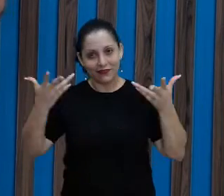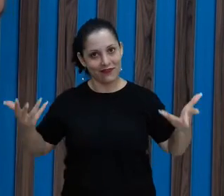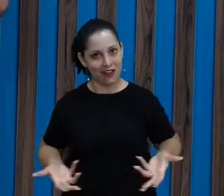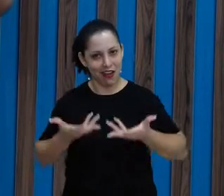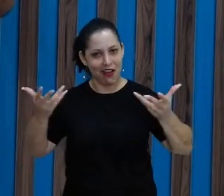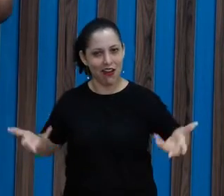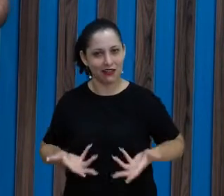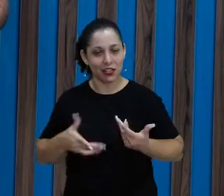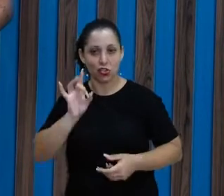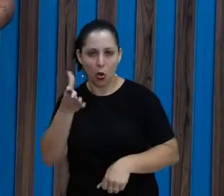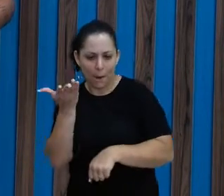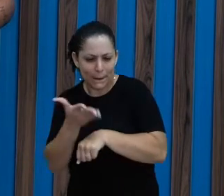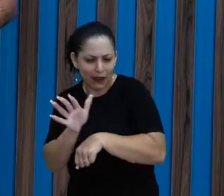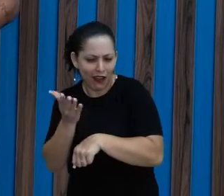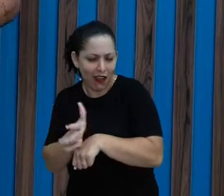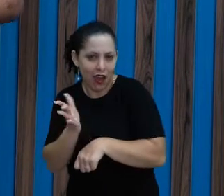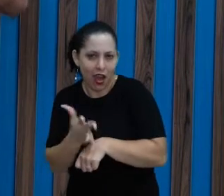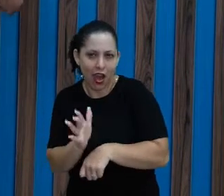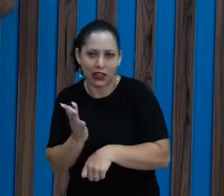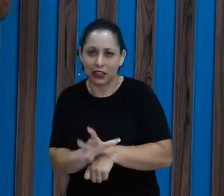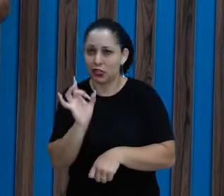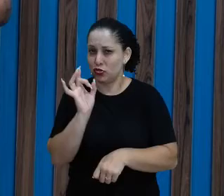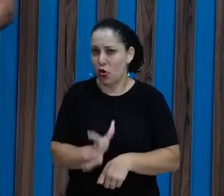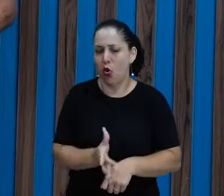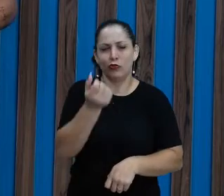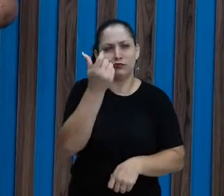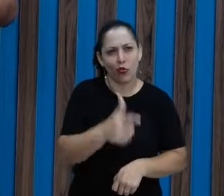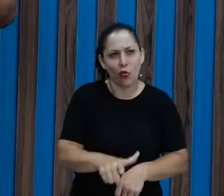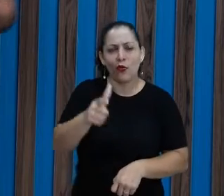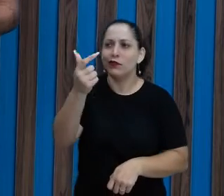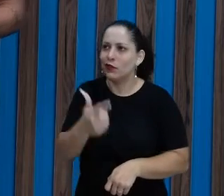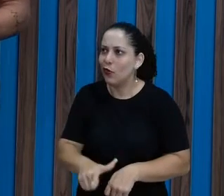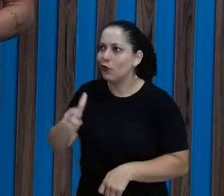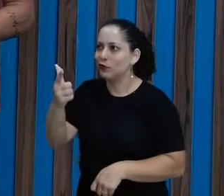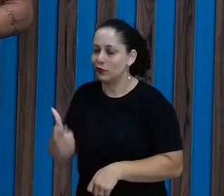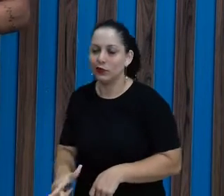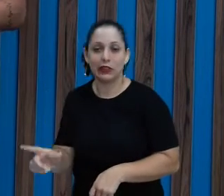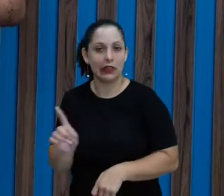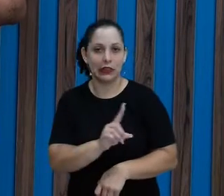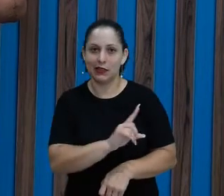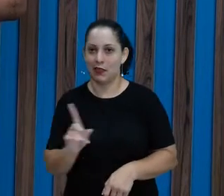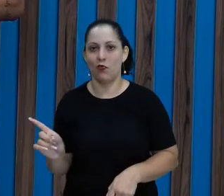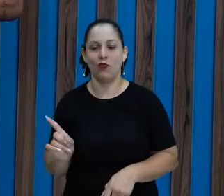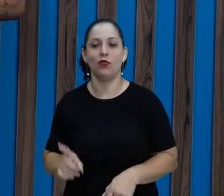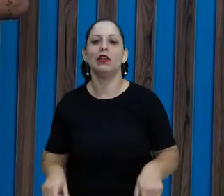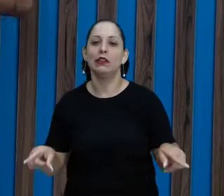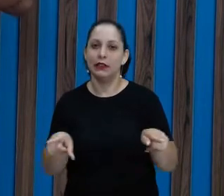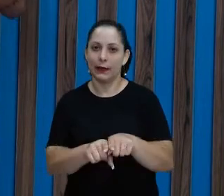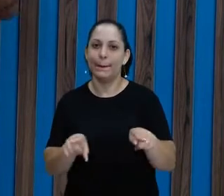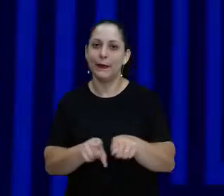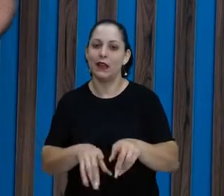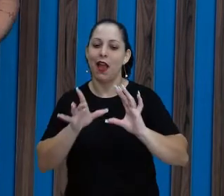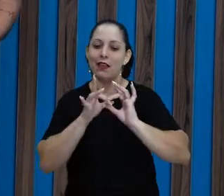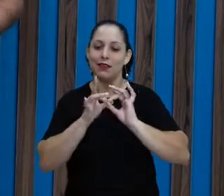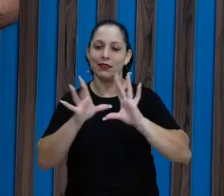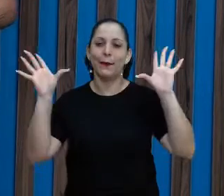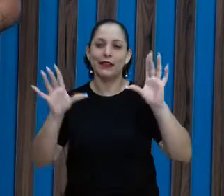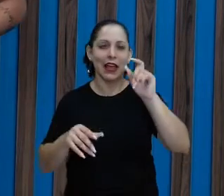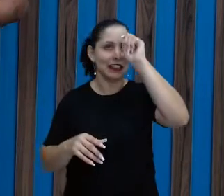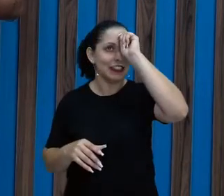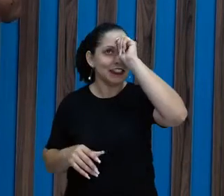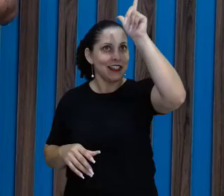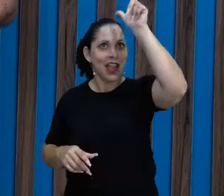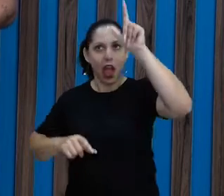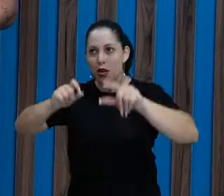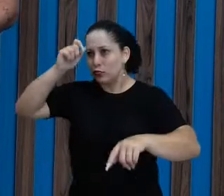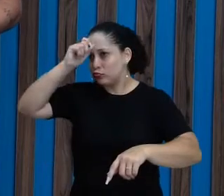não é só a prática pela prática ou a repetição de algo que já existe. A gente tem também a liberdade de